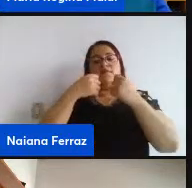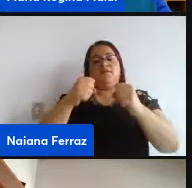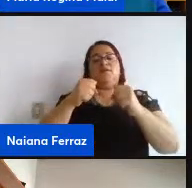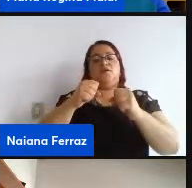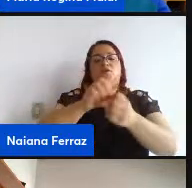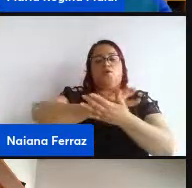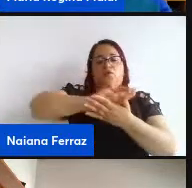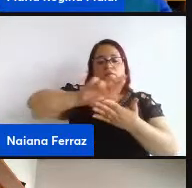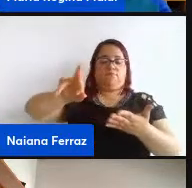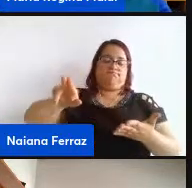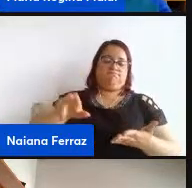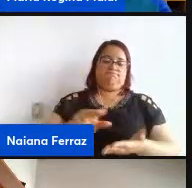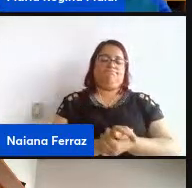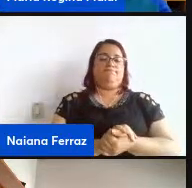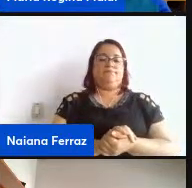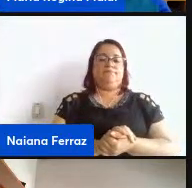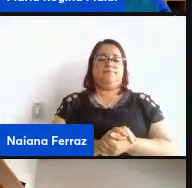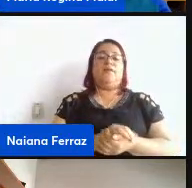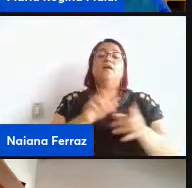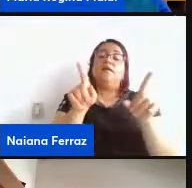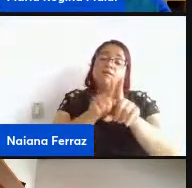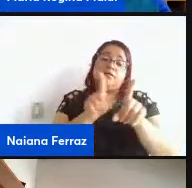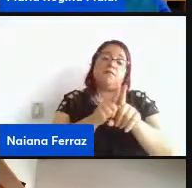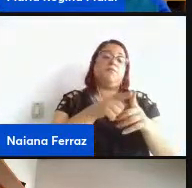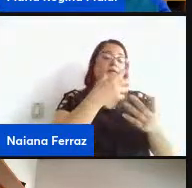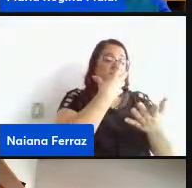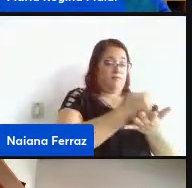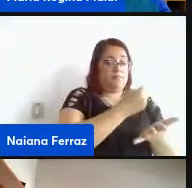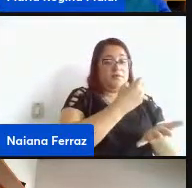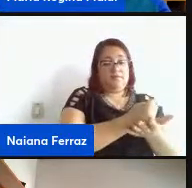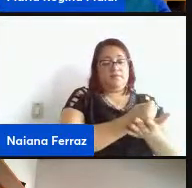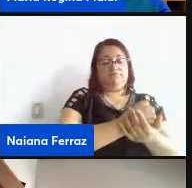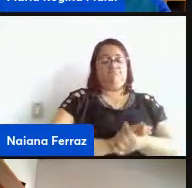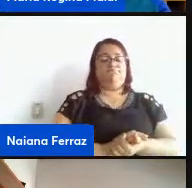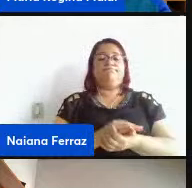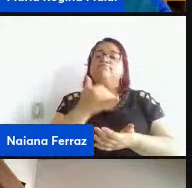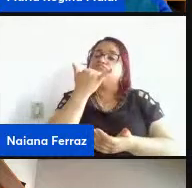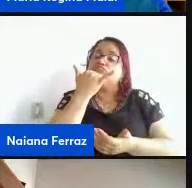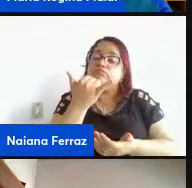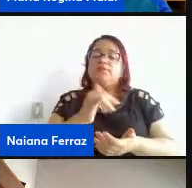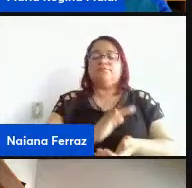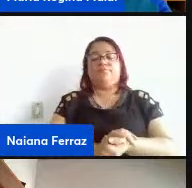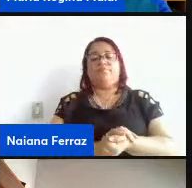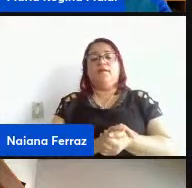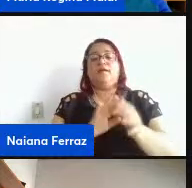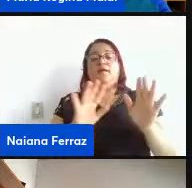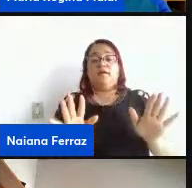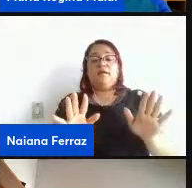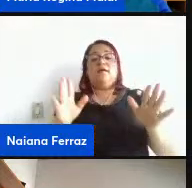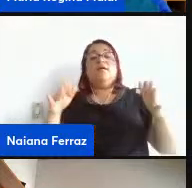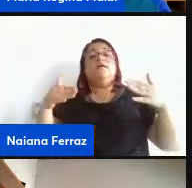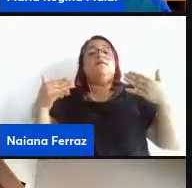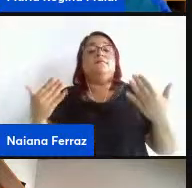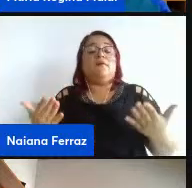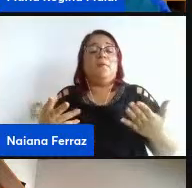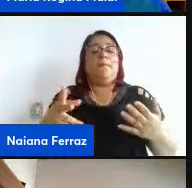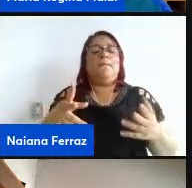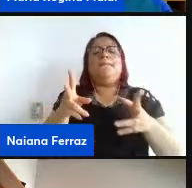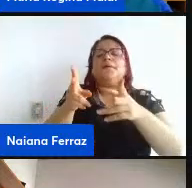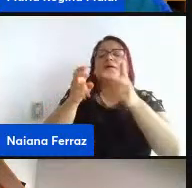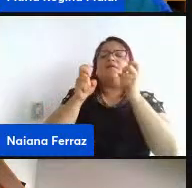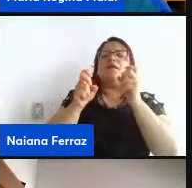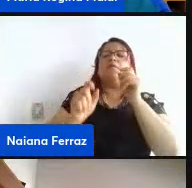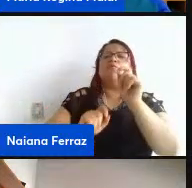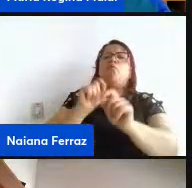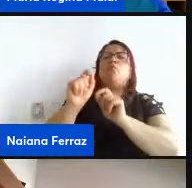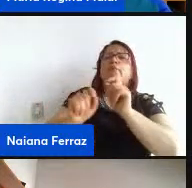aquisição, a alfabetização, perdão. Então, nesse sentido, percebe-se que teria um pouco espaço